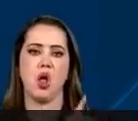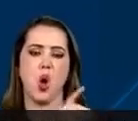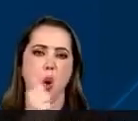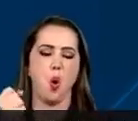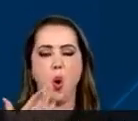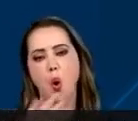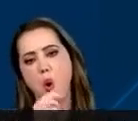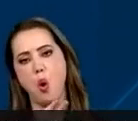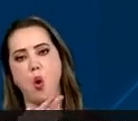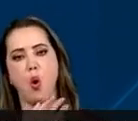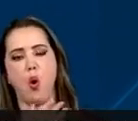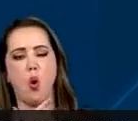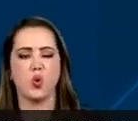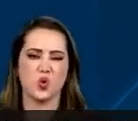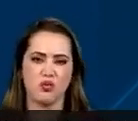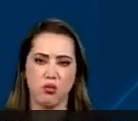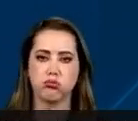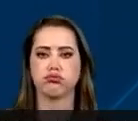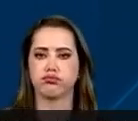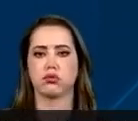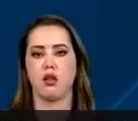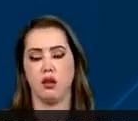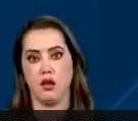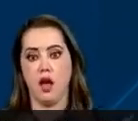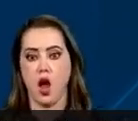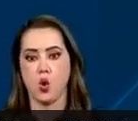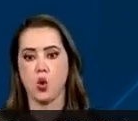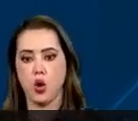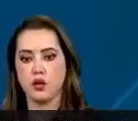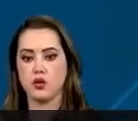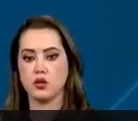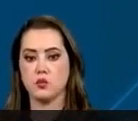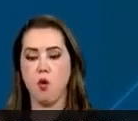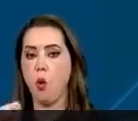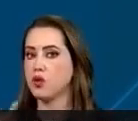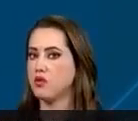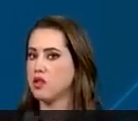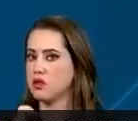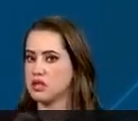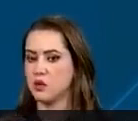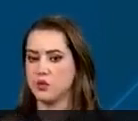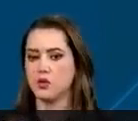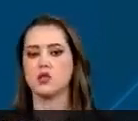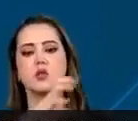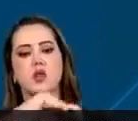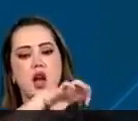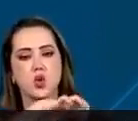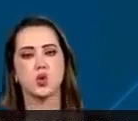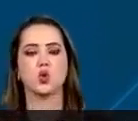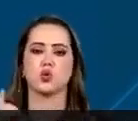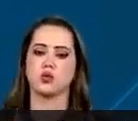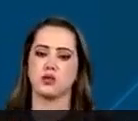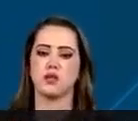Em 2020, esse número subiu para cerca de 8,5 milhões. E os cães com deficiência acabam tendo